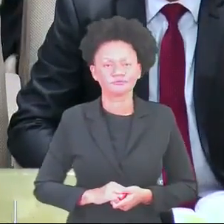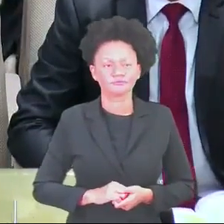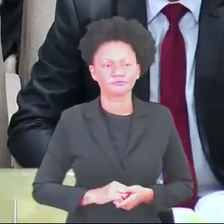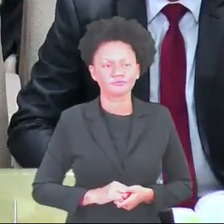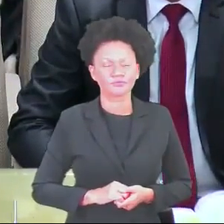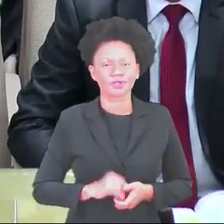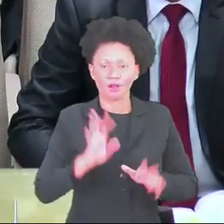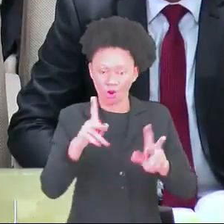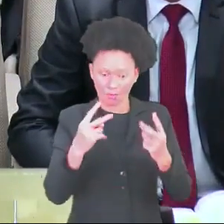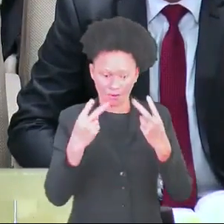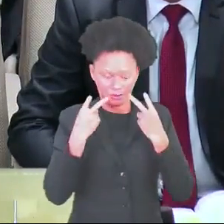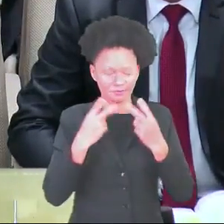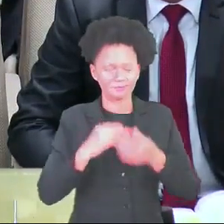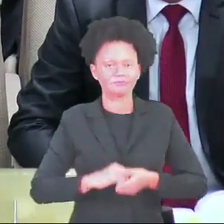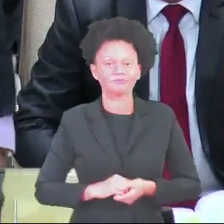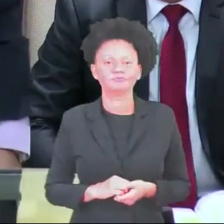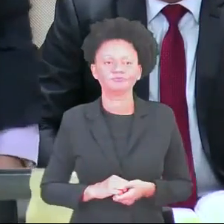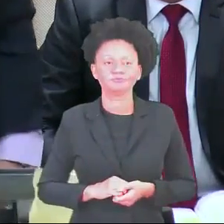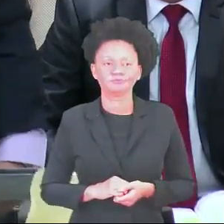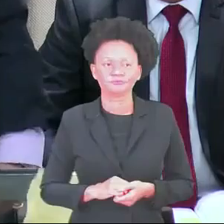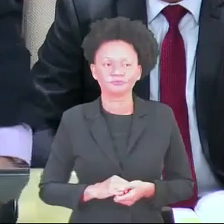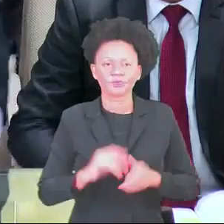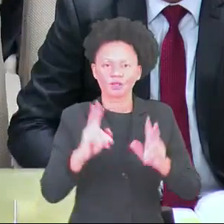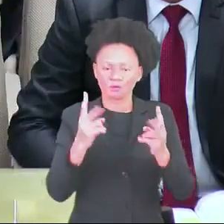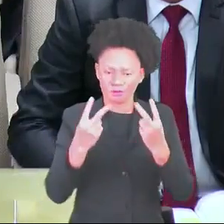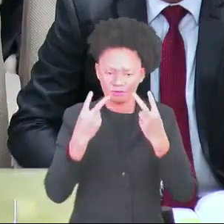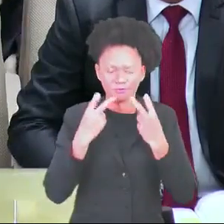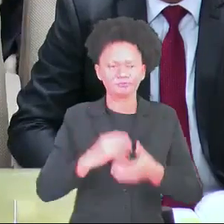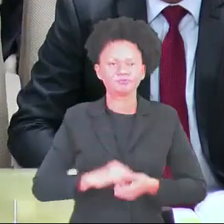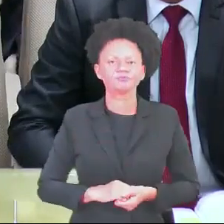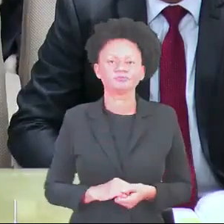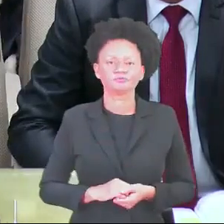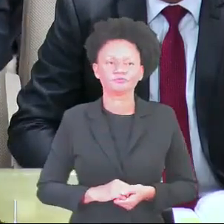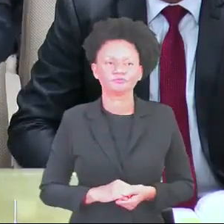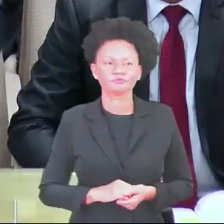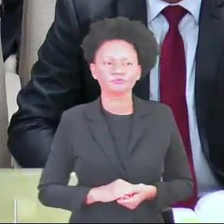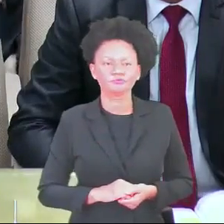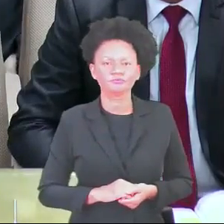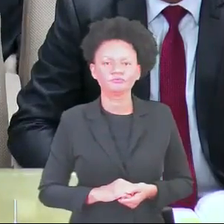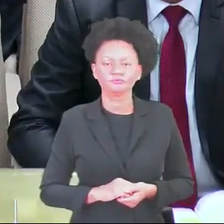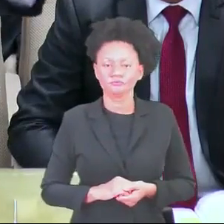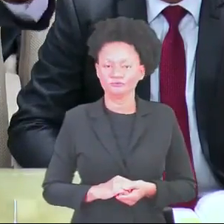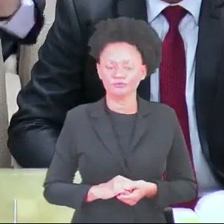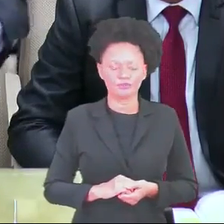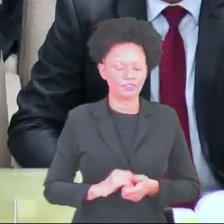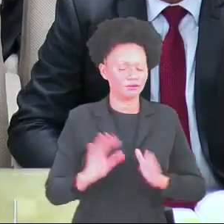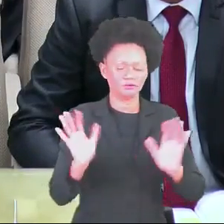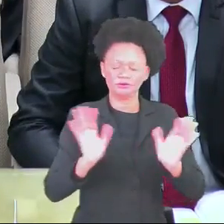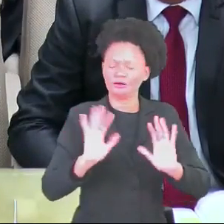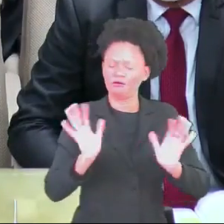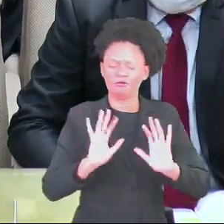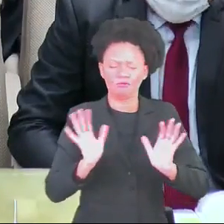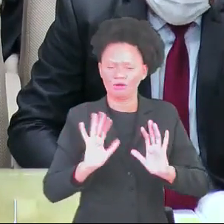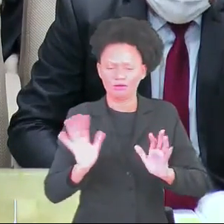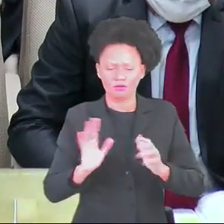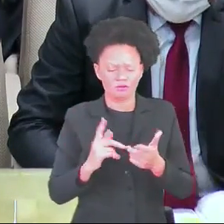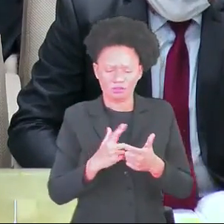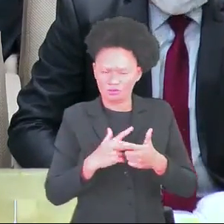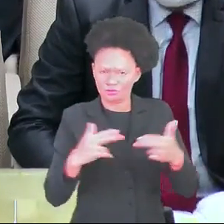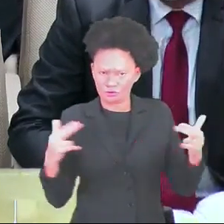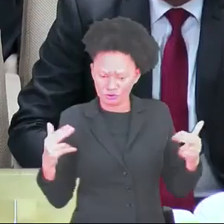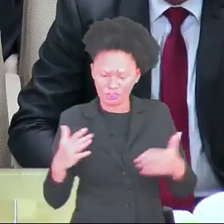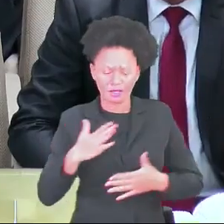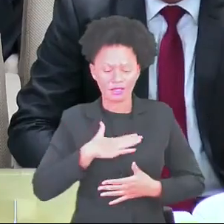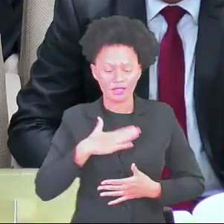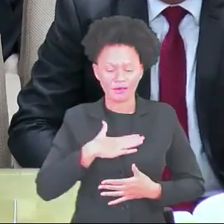Então olha para mim. Olha para mim, diga assim: não é a situação, diga, é a